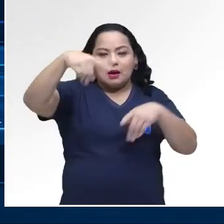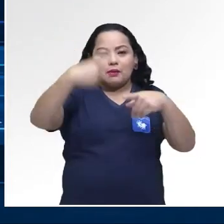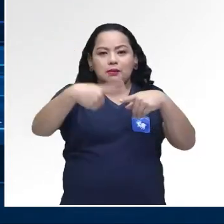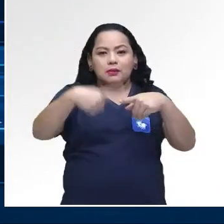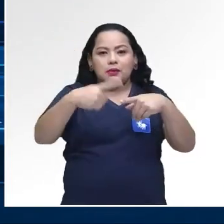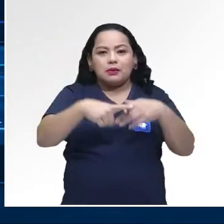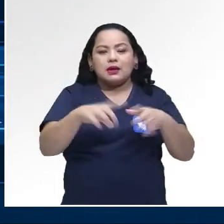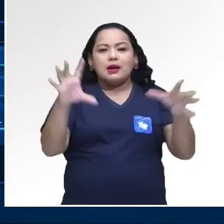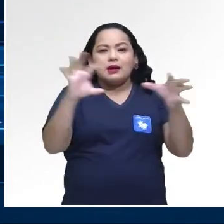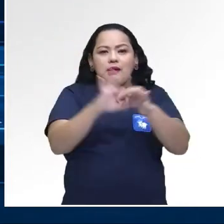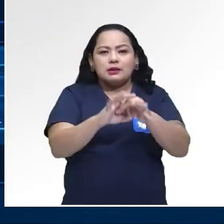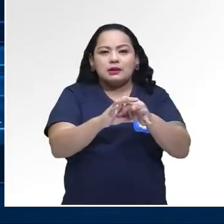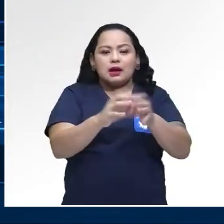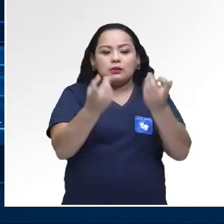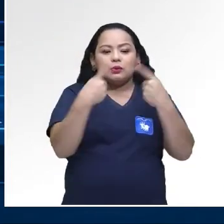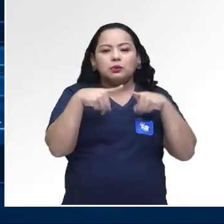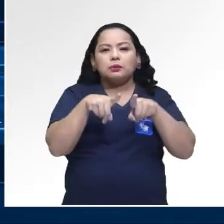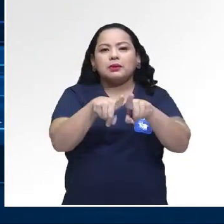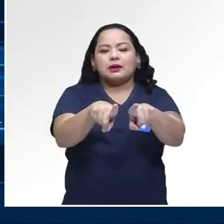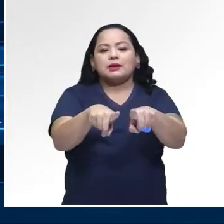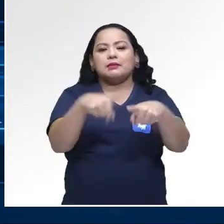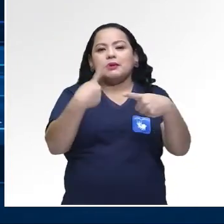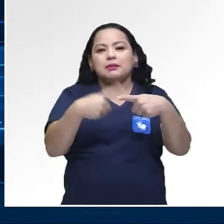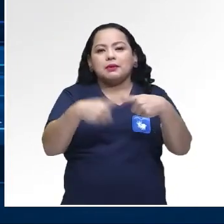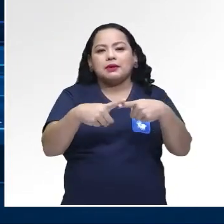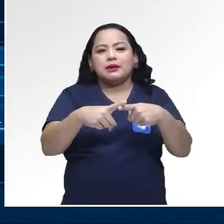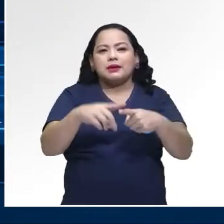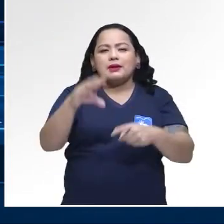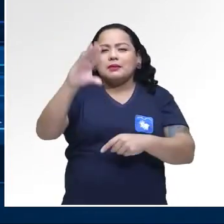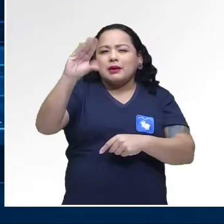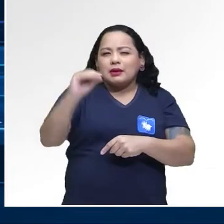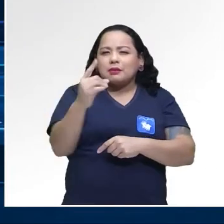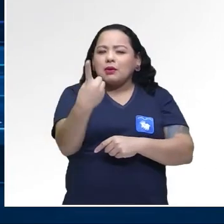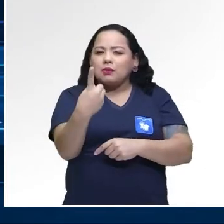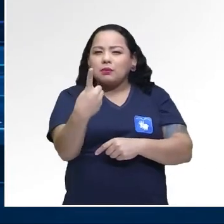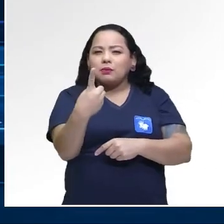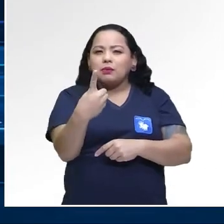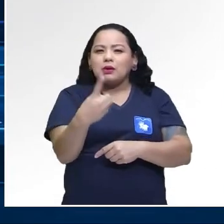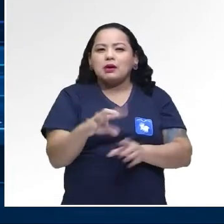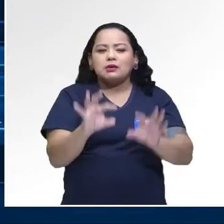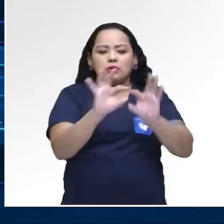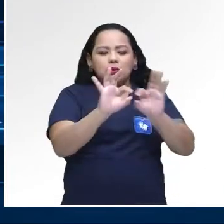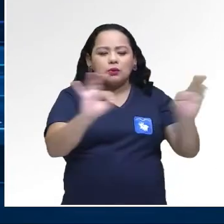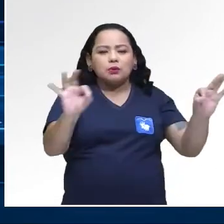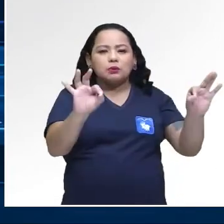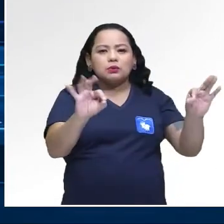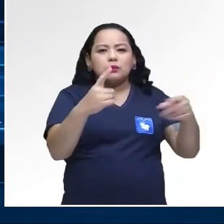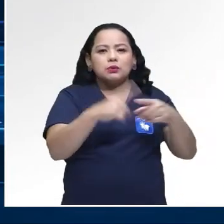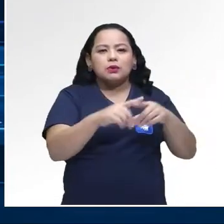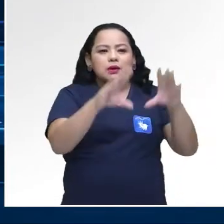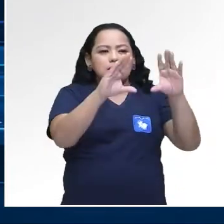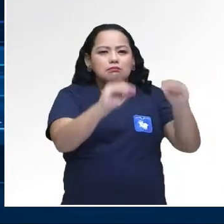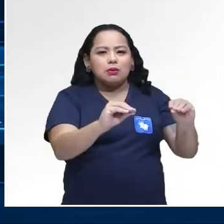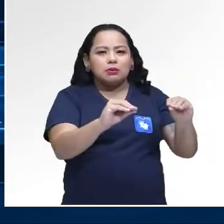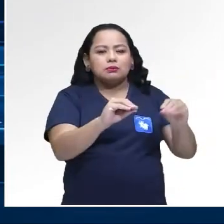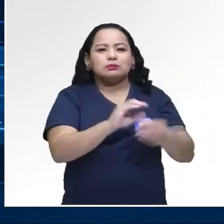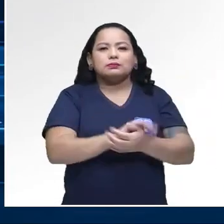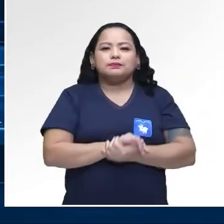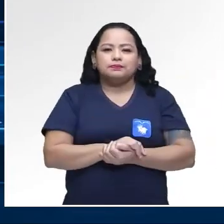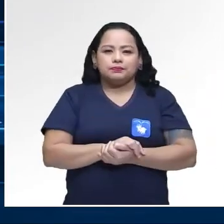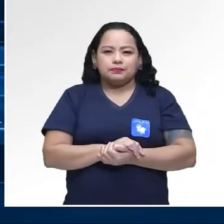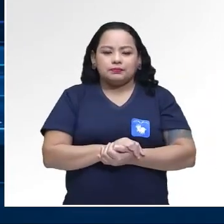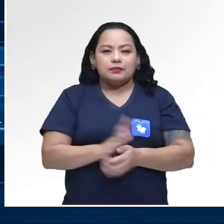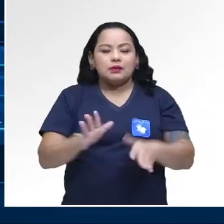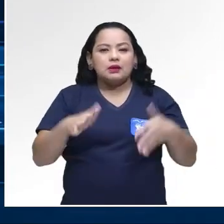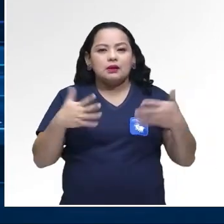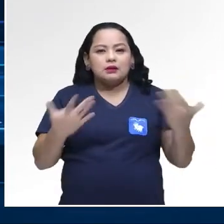estão ligadas em paralelo, né? Por isso que quando queima uma lâmpadazinha, somente uma linhazinha que vai se apagar, tá?